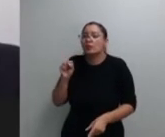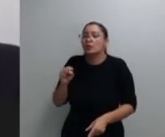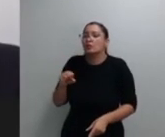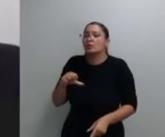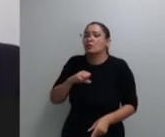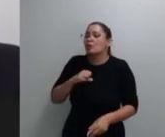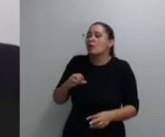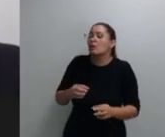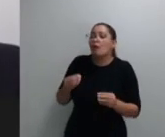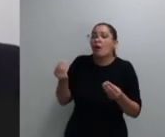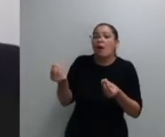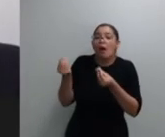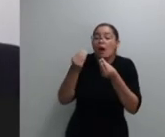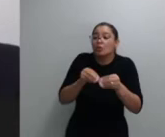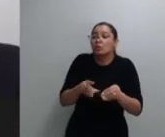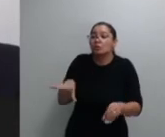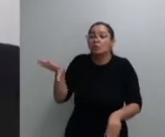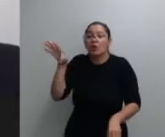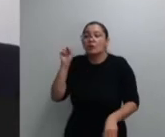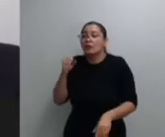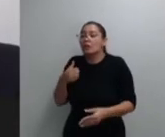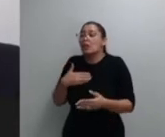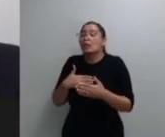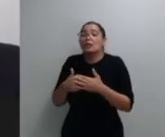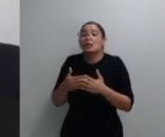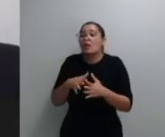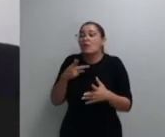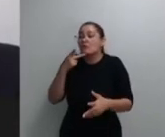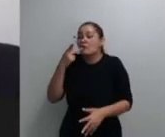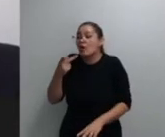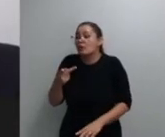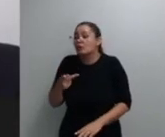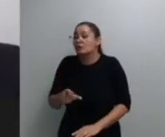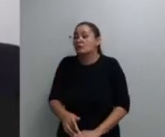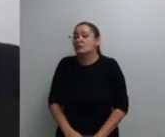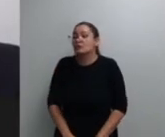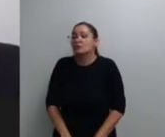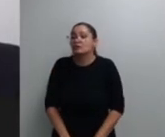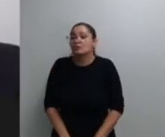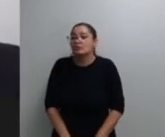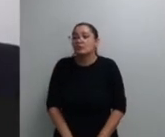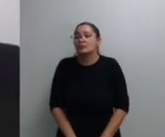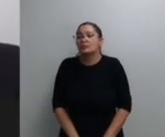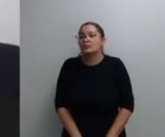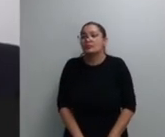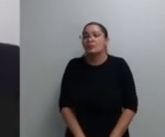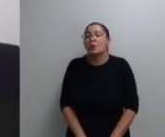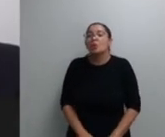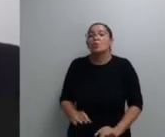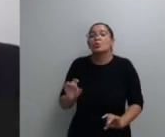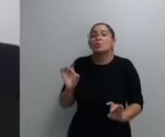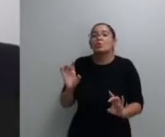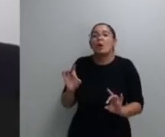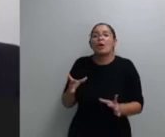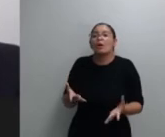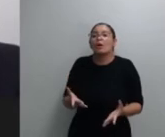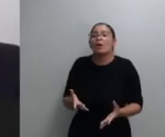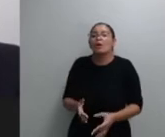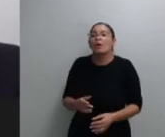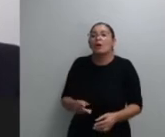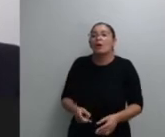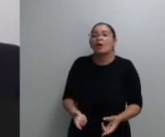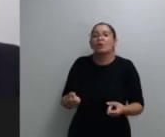acusação não se ouve ninguém falar a favor dele ninguém falou a favor dele só as pessoas que o acusaram